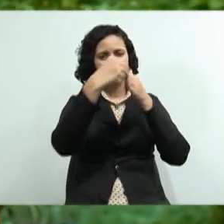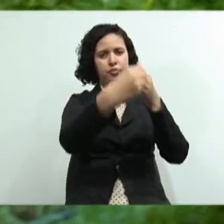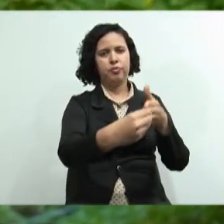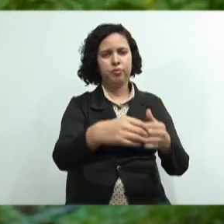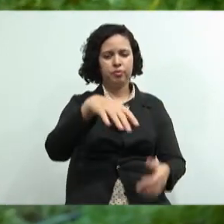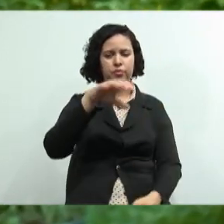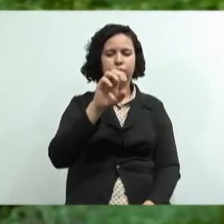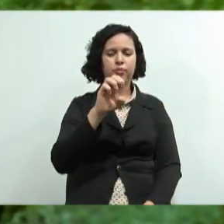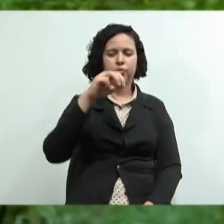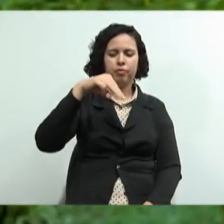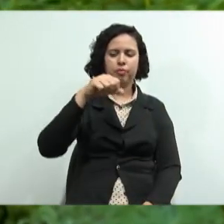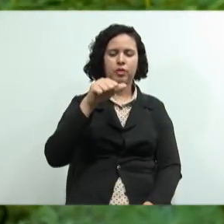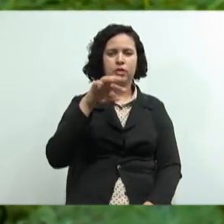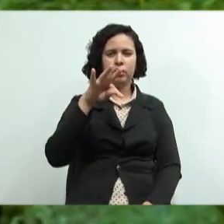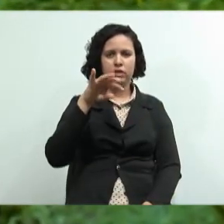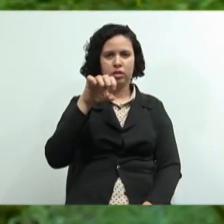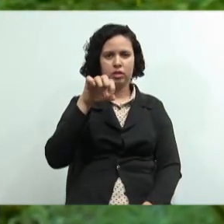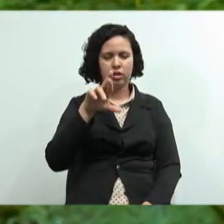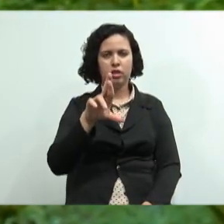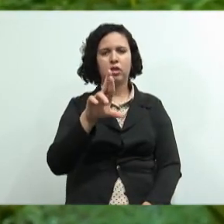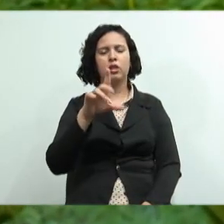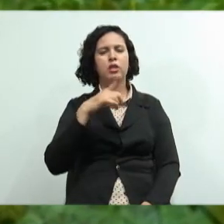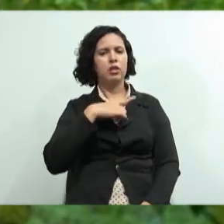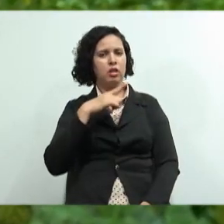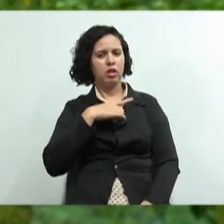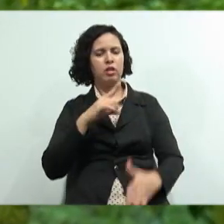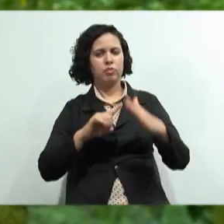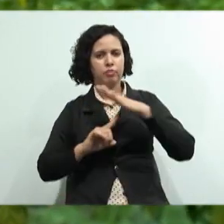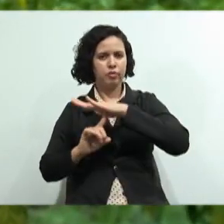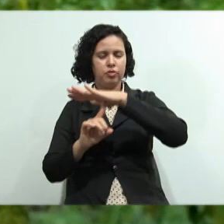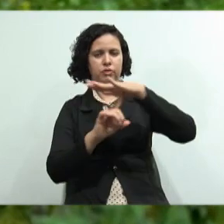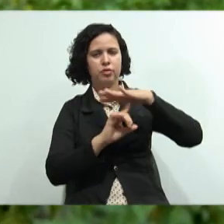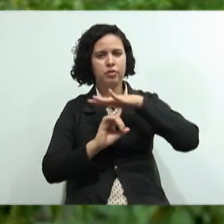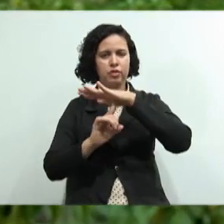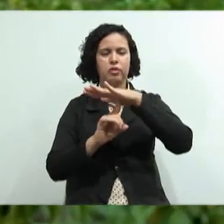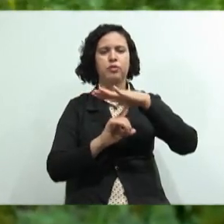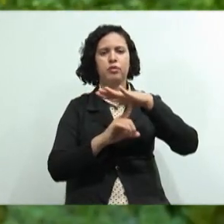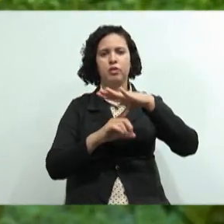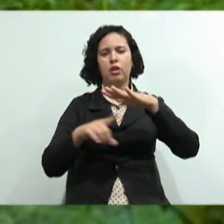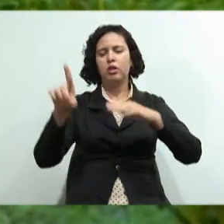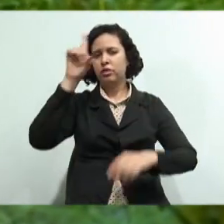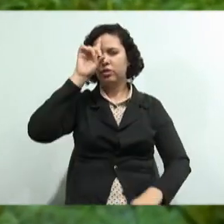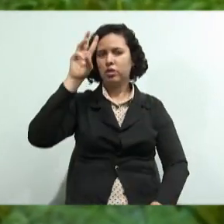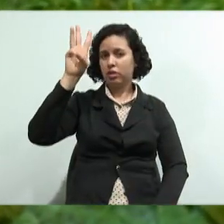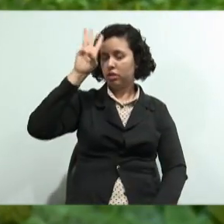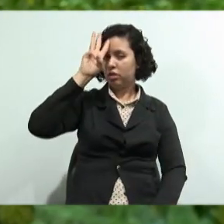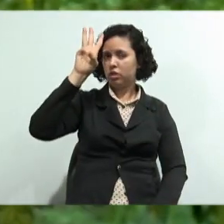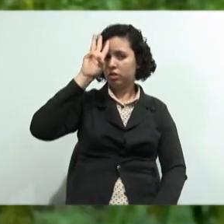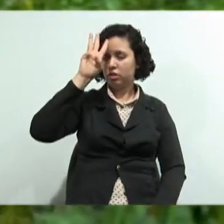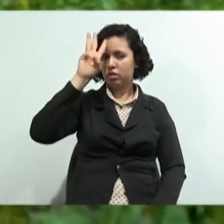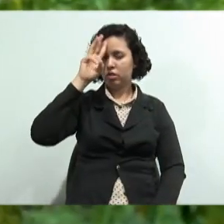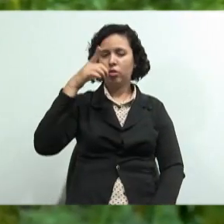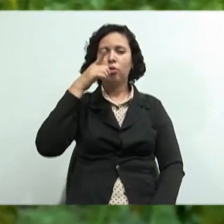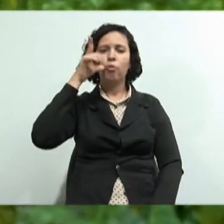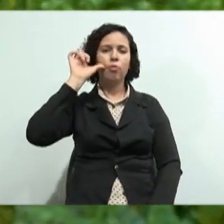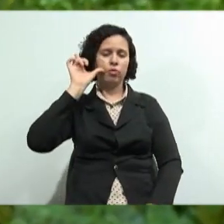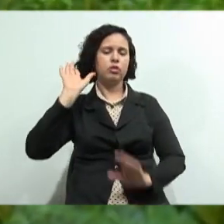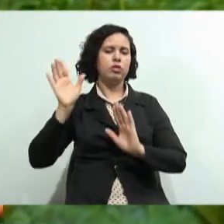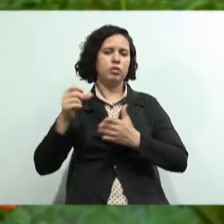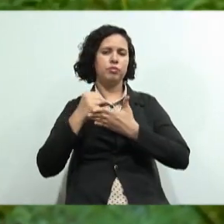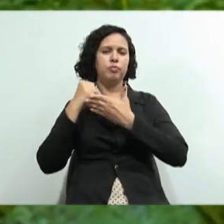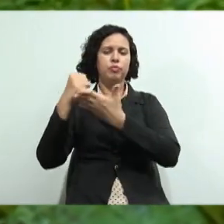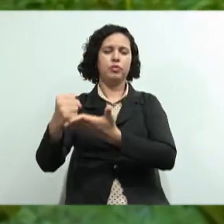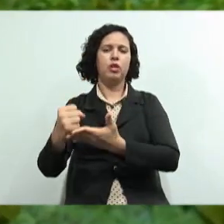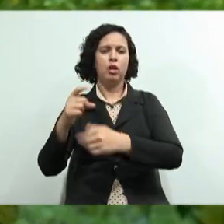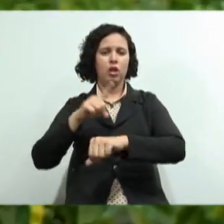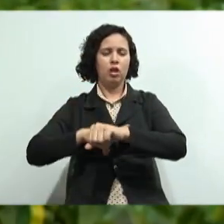também. Aí a gente faz a feira, que nem eu faço a feira da terça-feira no Conjunto Santo Antônio, que são... Ontem mesmo a gente estava lá, a partir das 4